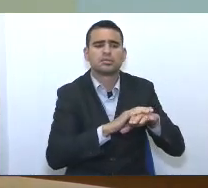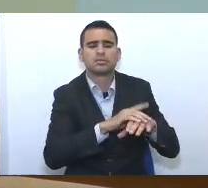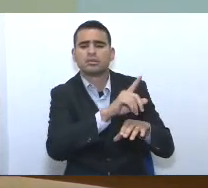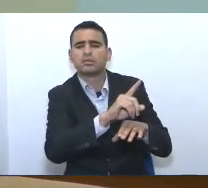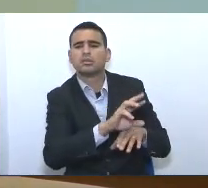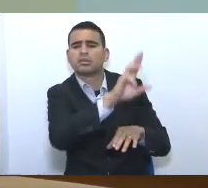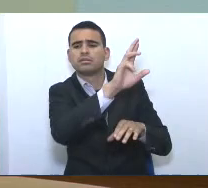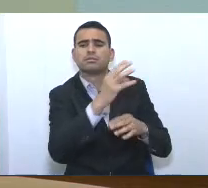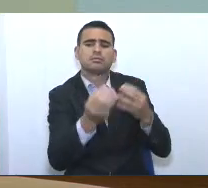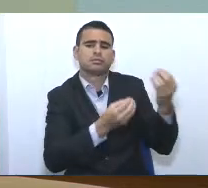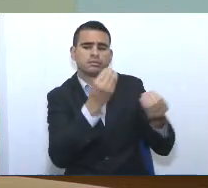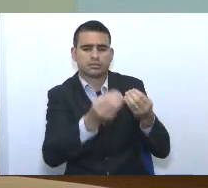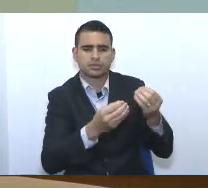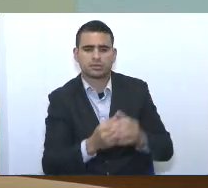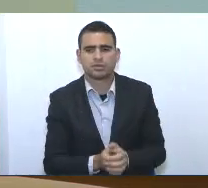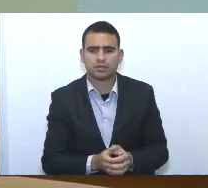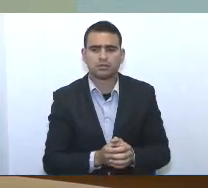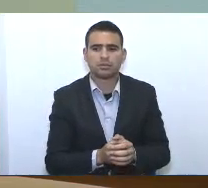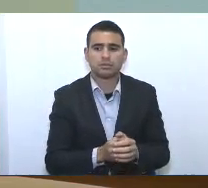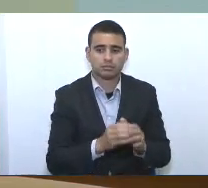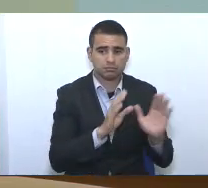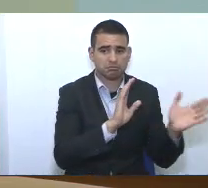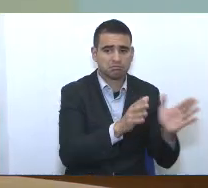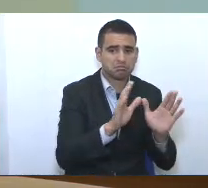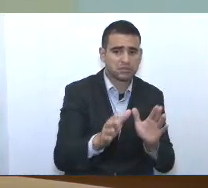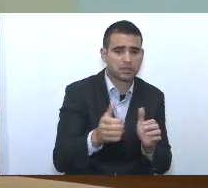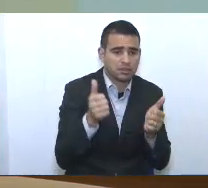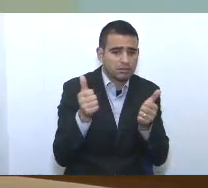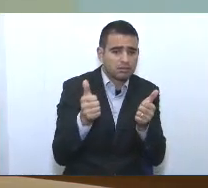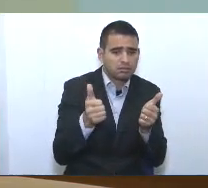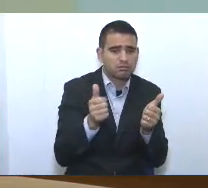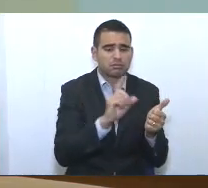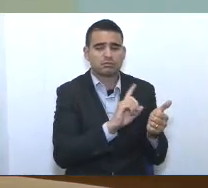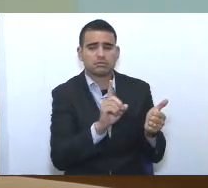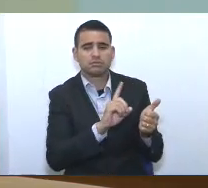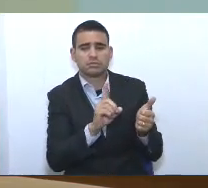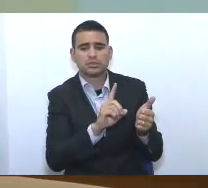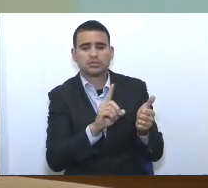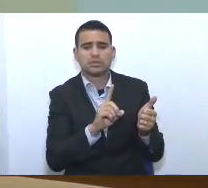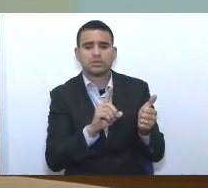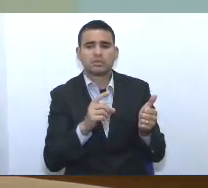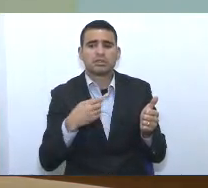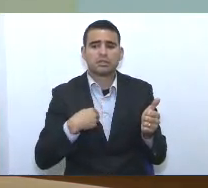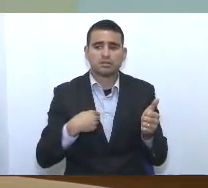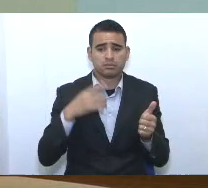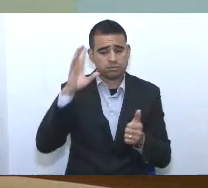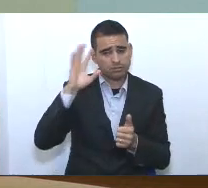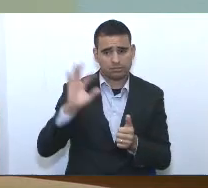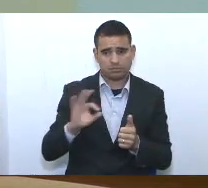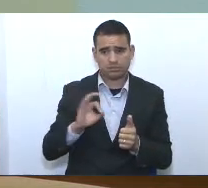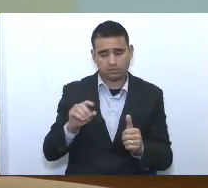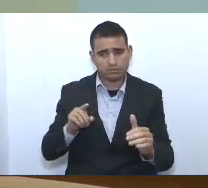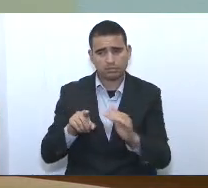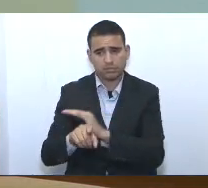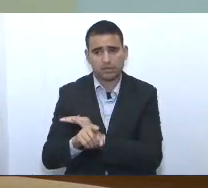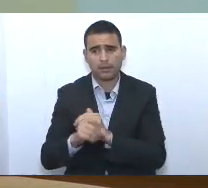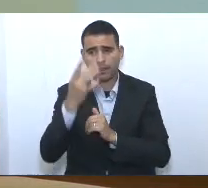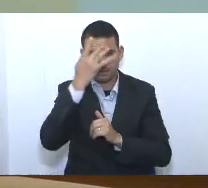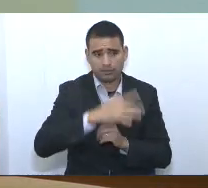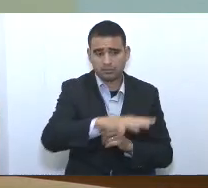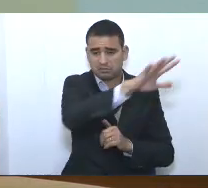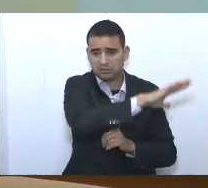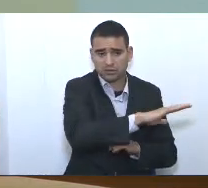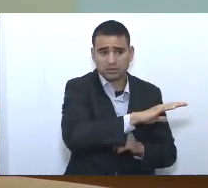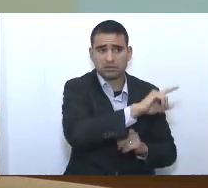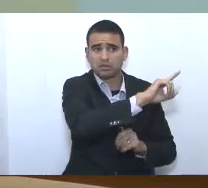se já tem algum andamento, se já tem alguma posição, que a cada momento a gente encontra com a população, os